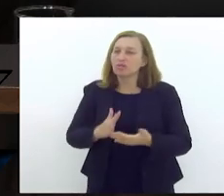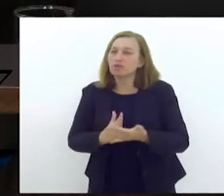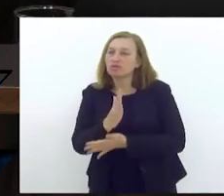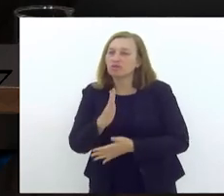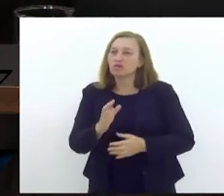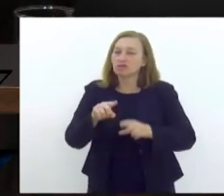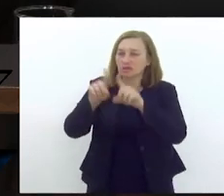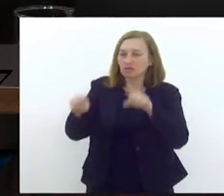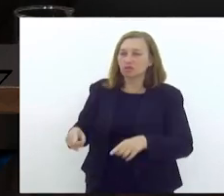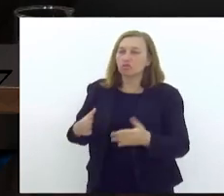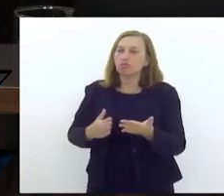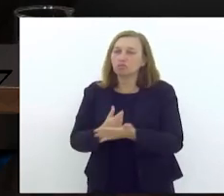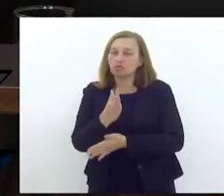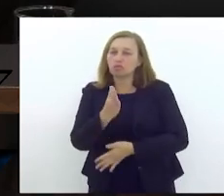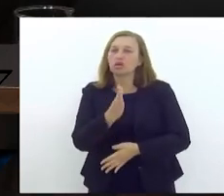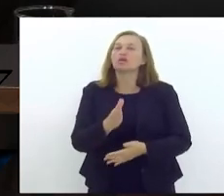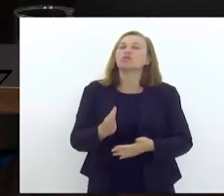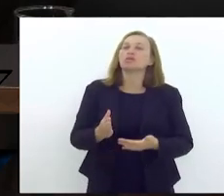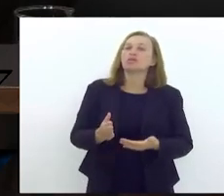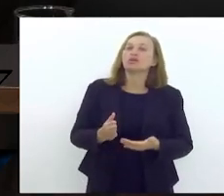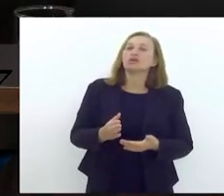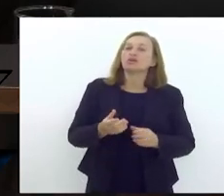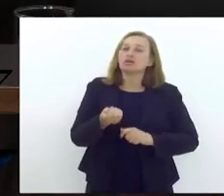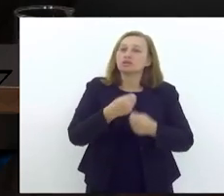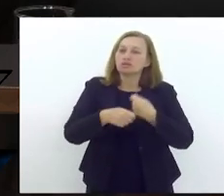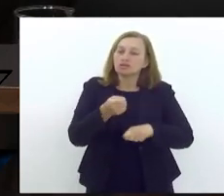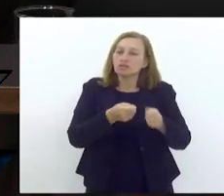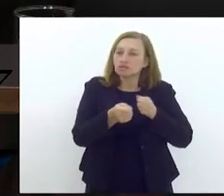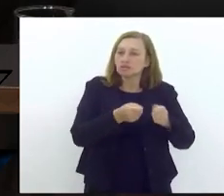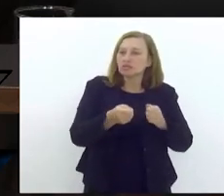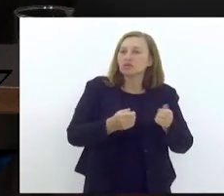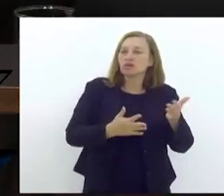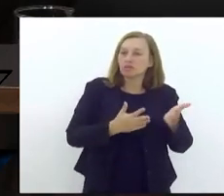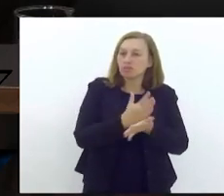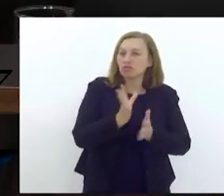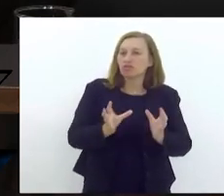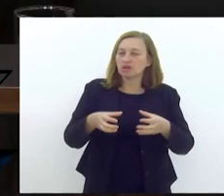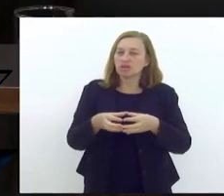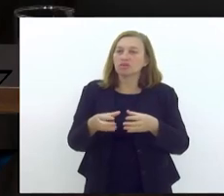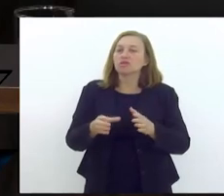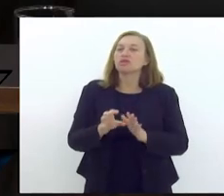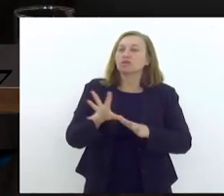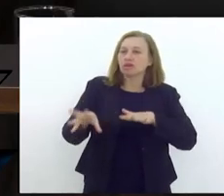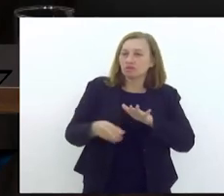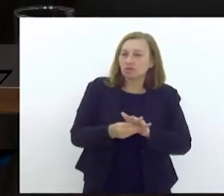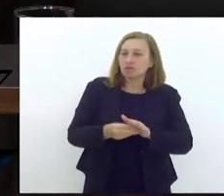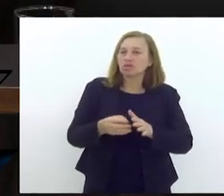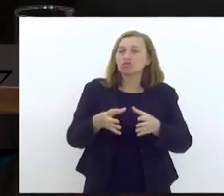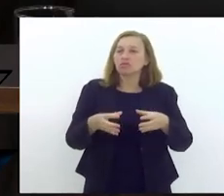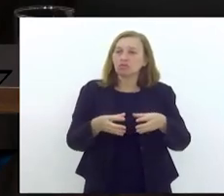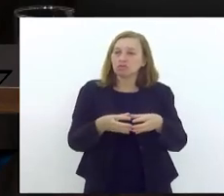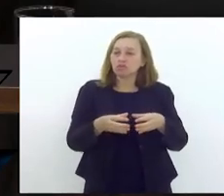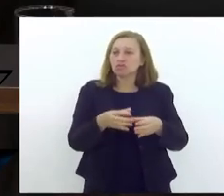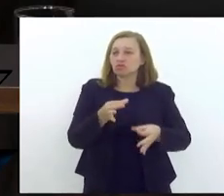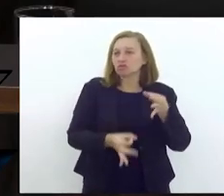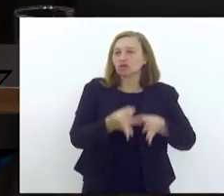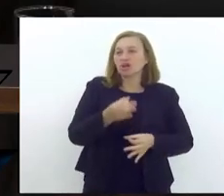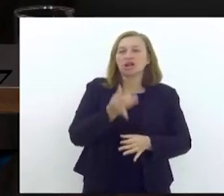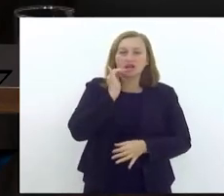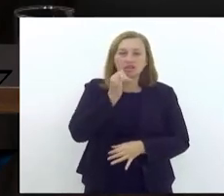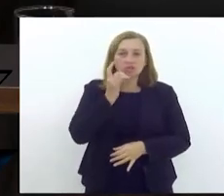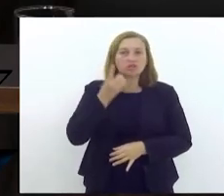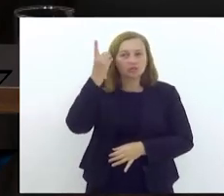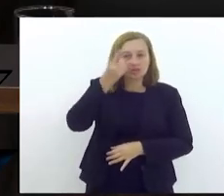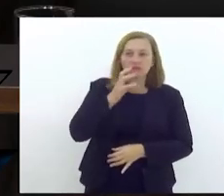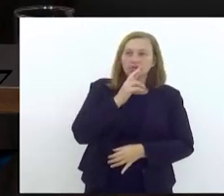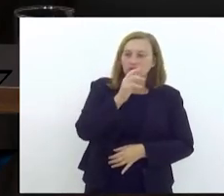servidores públicos favorável orçamento finalização financeira e controle favorável com a emenda da comissão de condição e justiça relatore Deputado